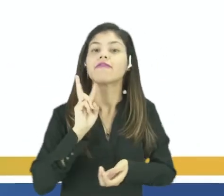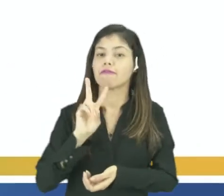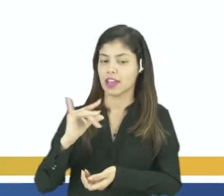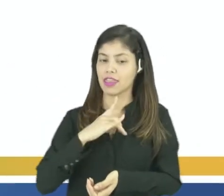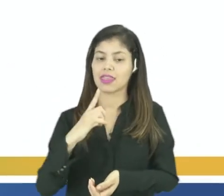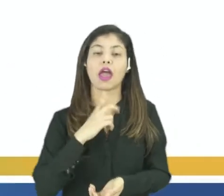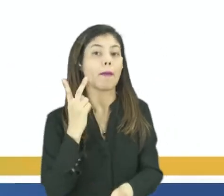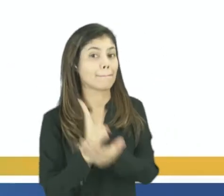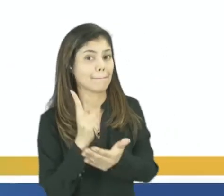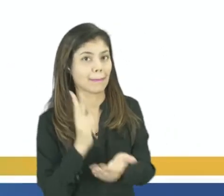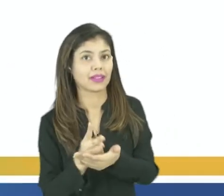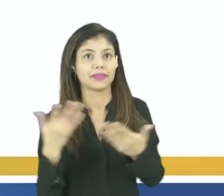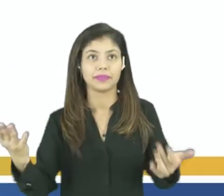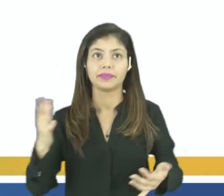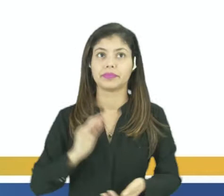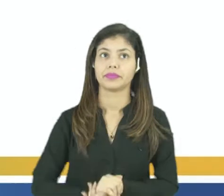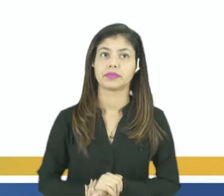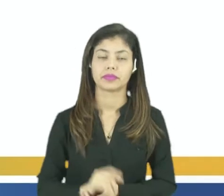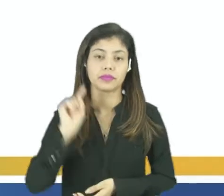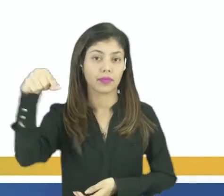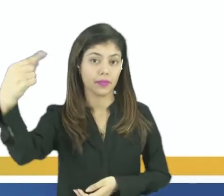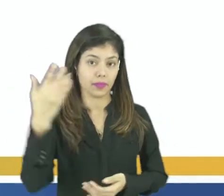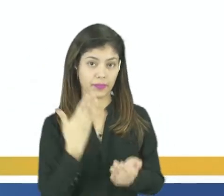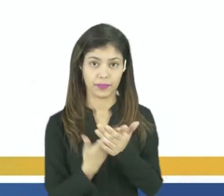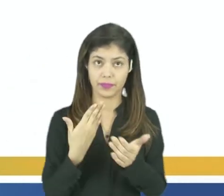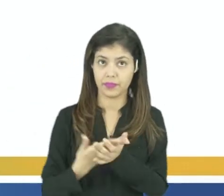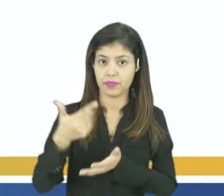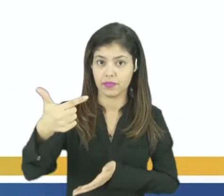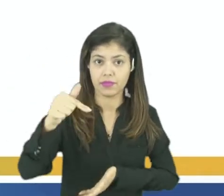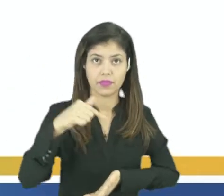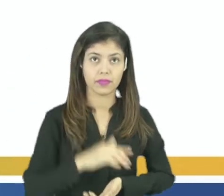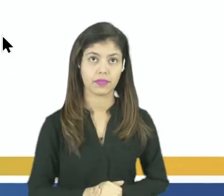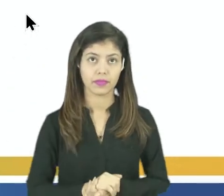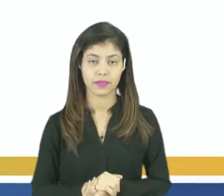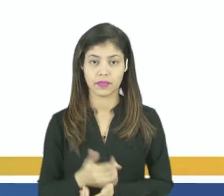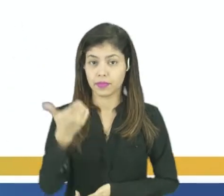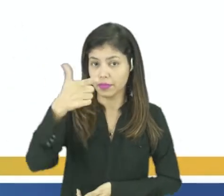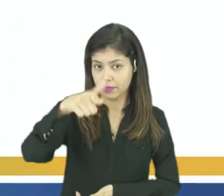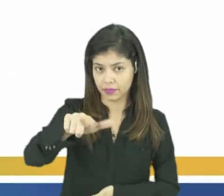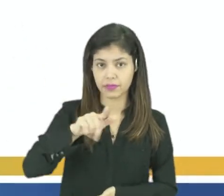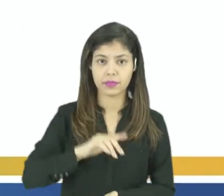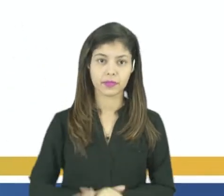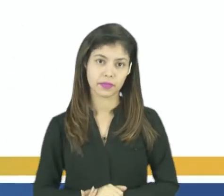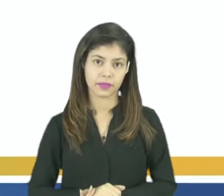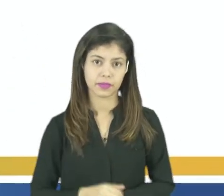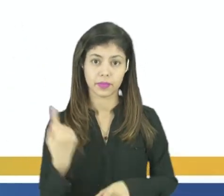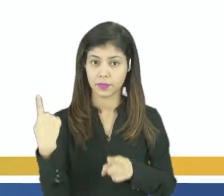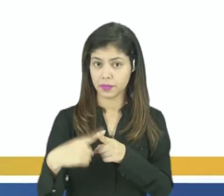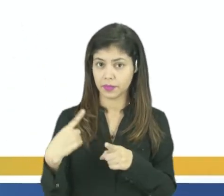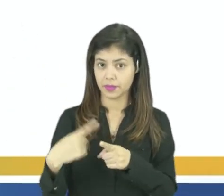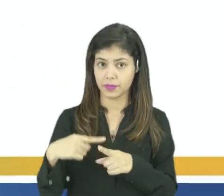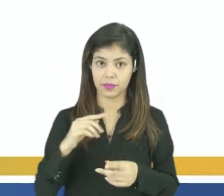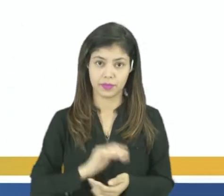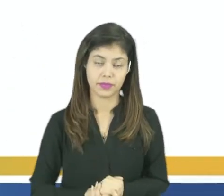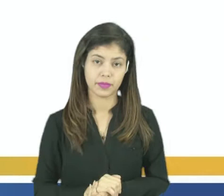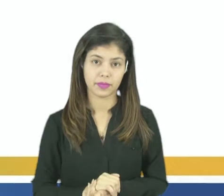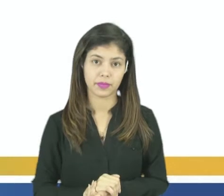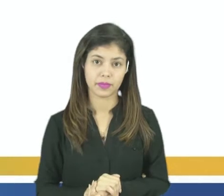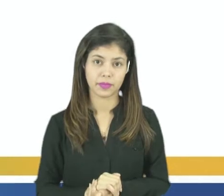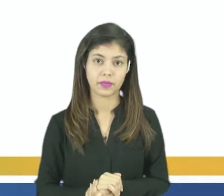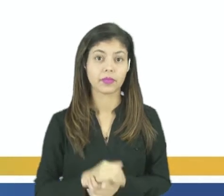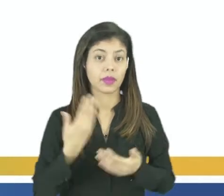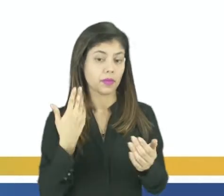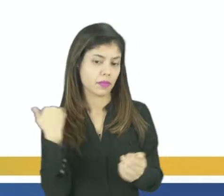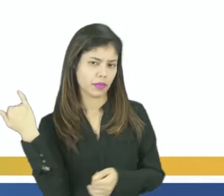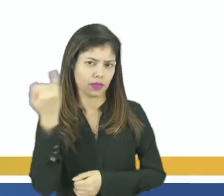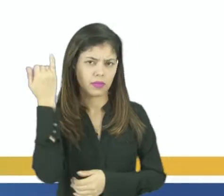que eu estou repetindo, tá, pessoal? Estava lá na aula 17. Eu coloquei aqui, repeti, porque isso daqui é importante para a aula